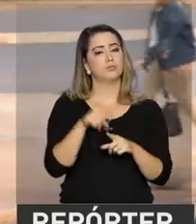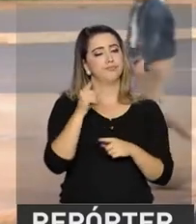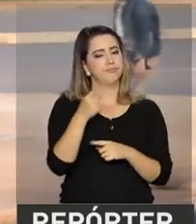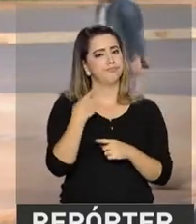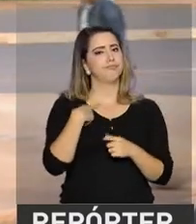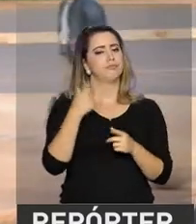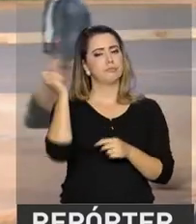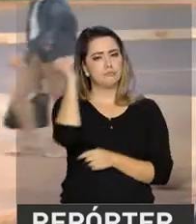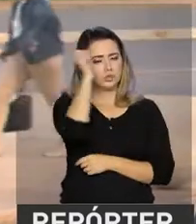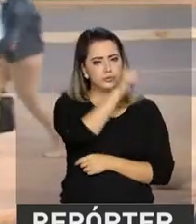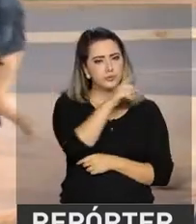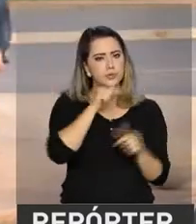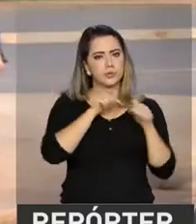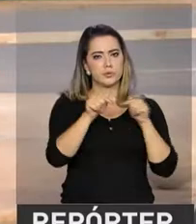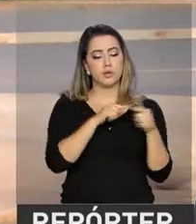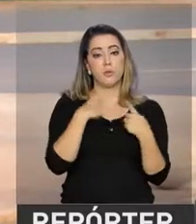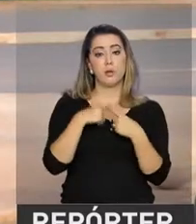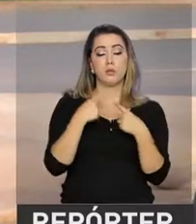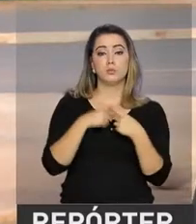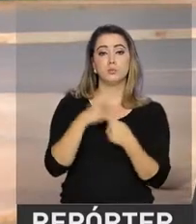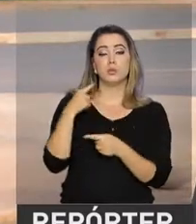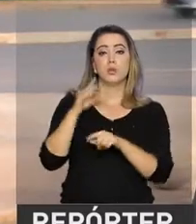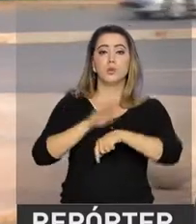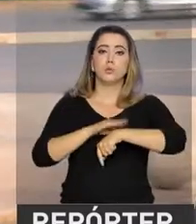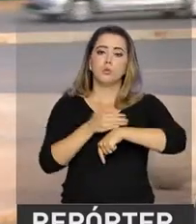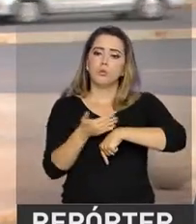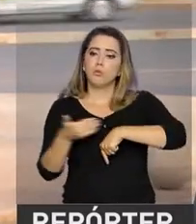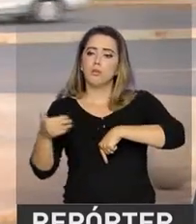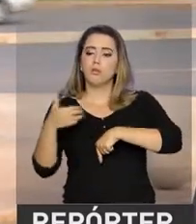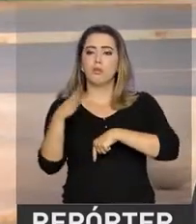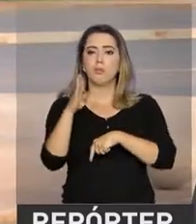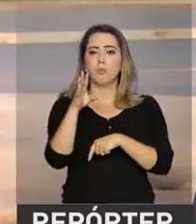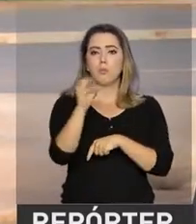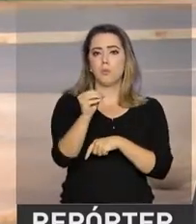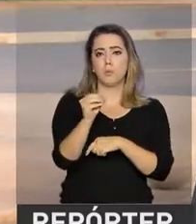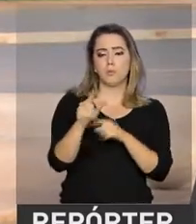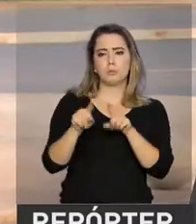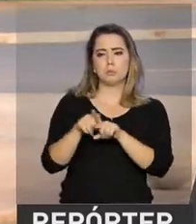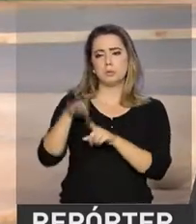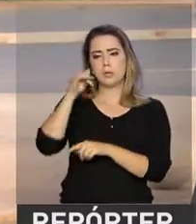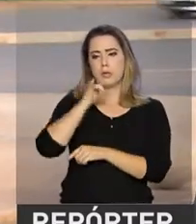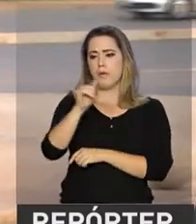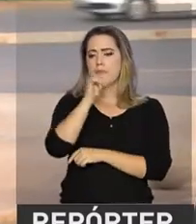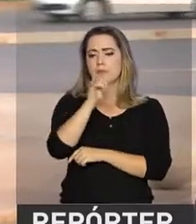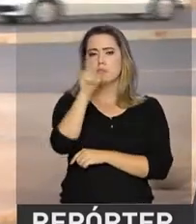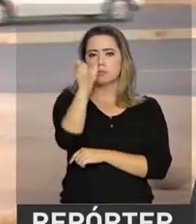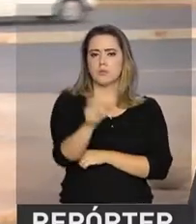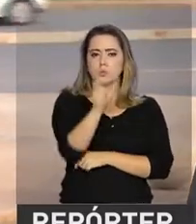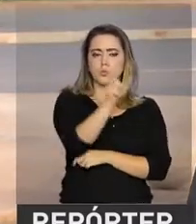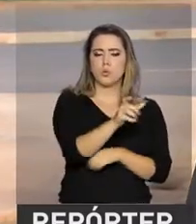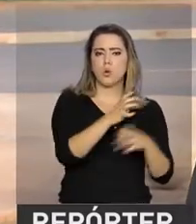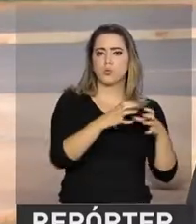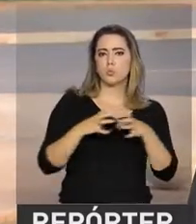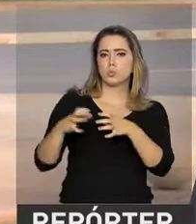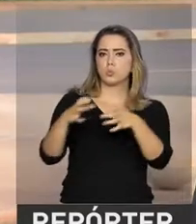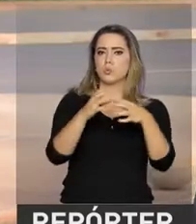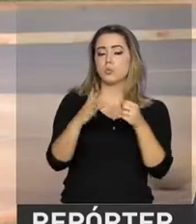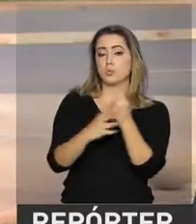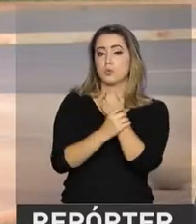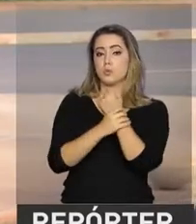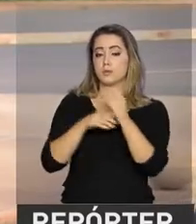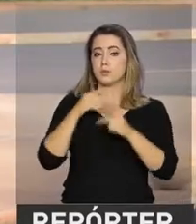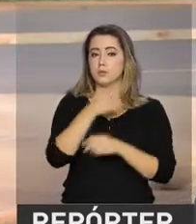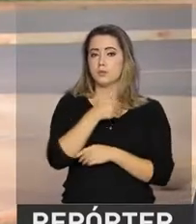dificuldades uma delas é o tempo entre o boletim de ocorrência ea notificação aos órgãos de segurança pública